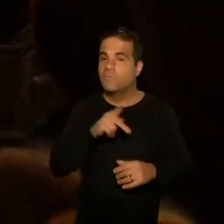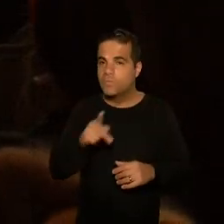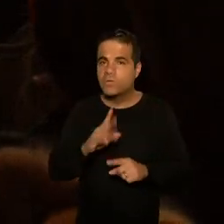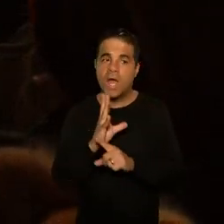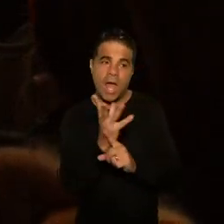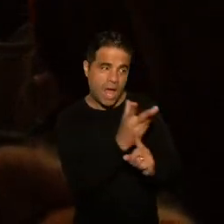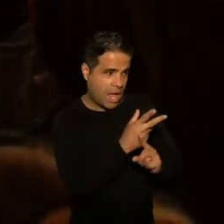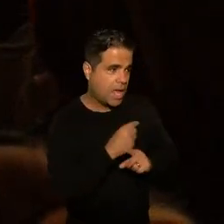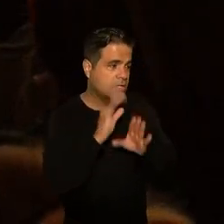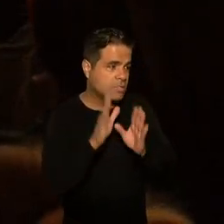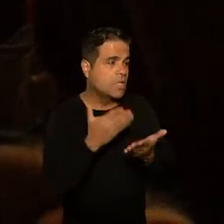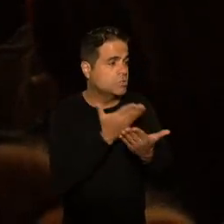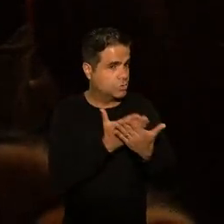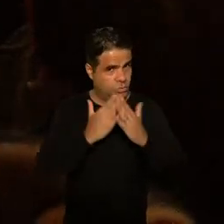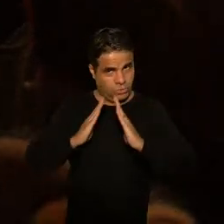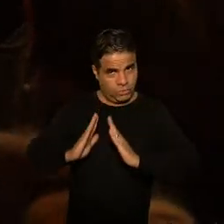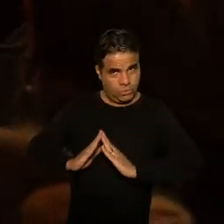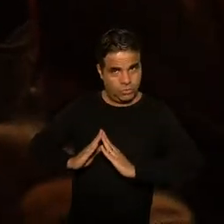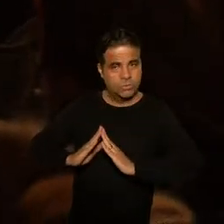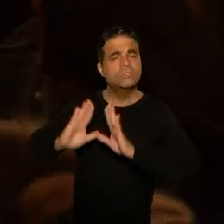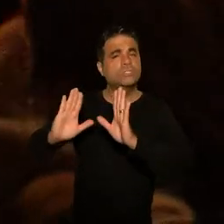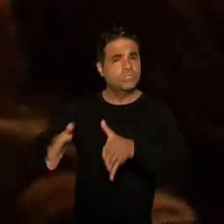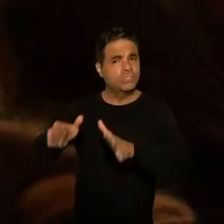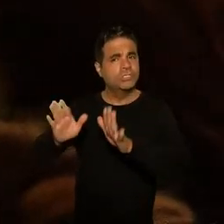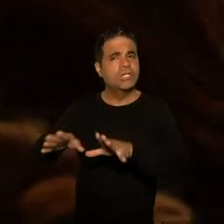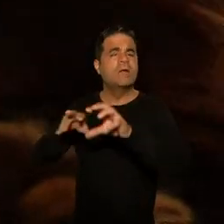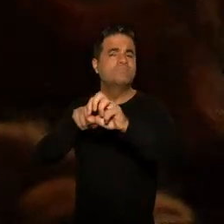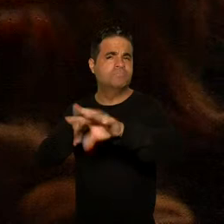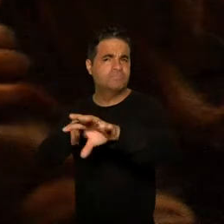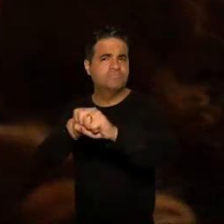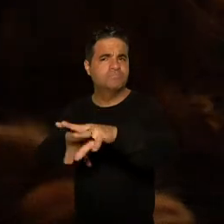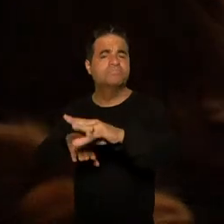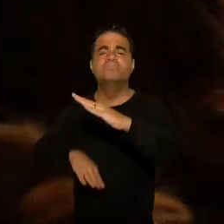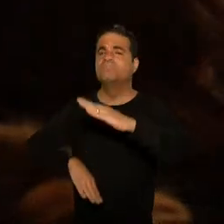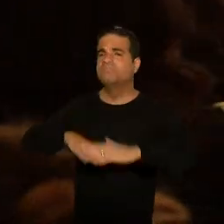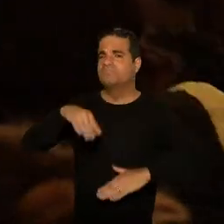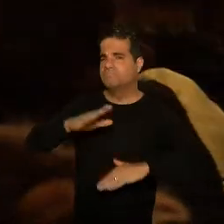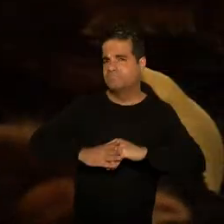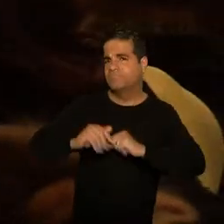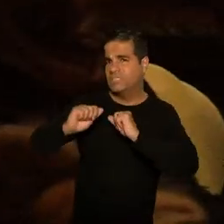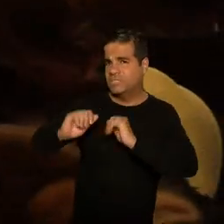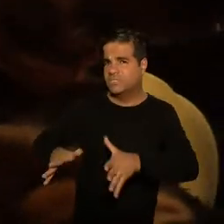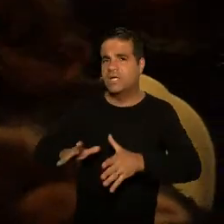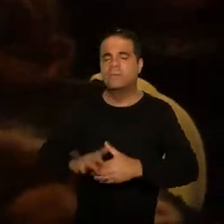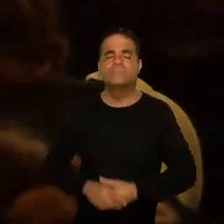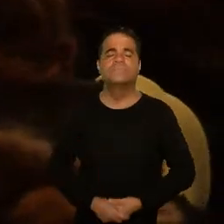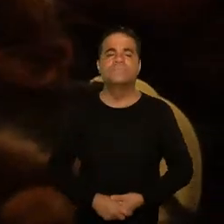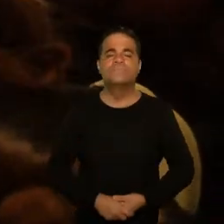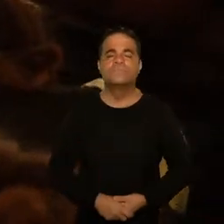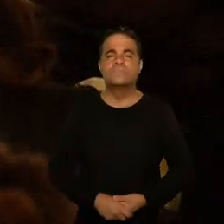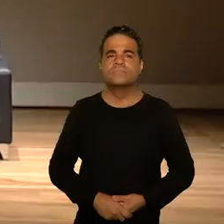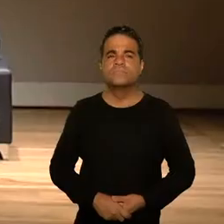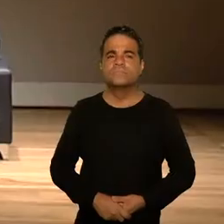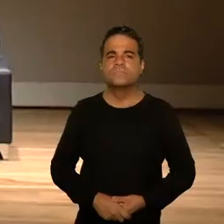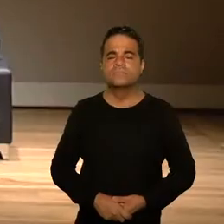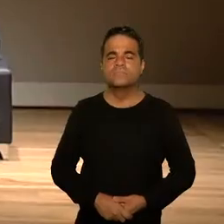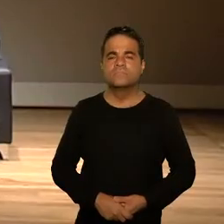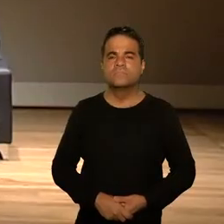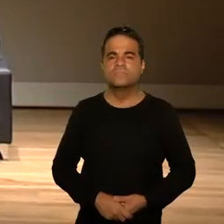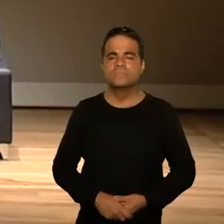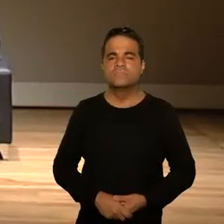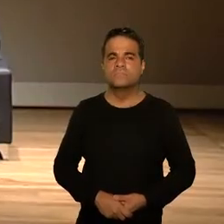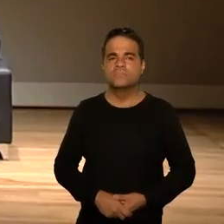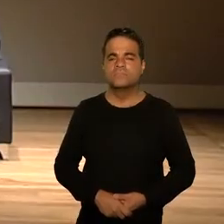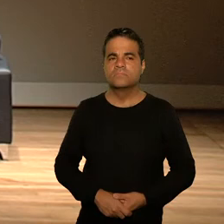de artes na escola e né assim ao longo da minha trajetória e profissional transitando essa